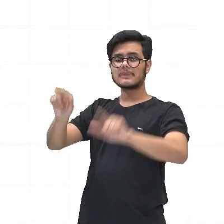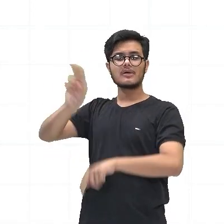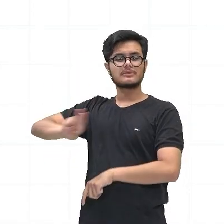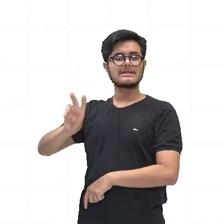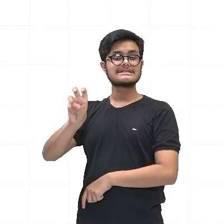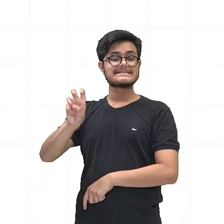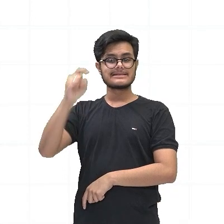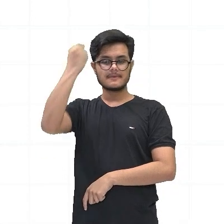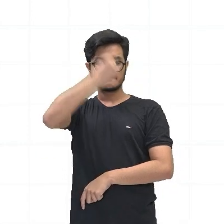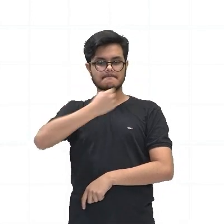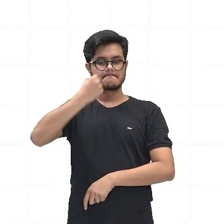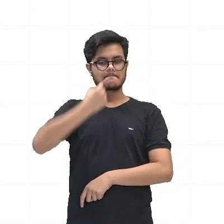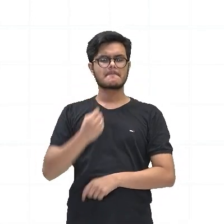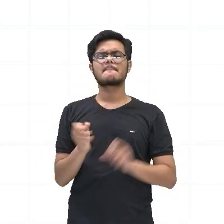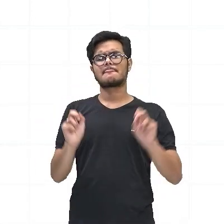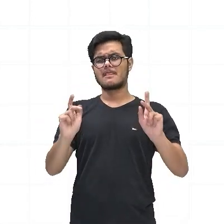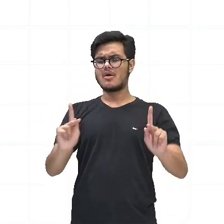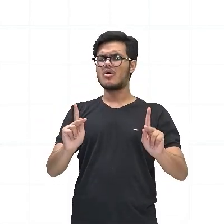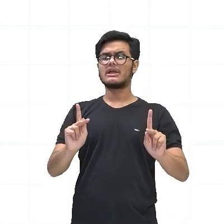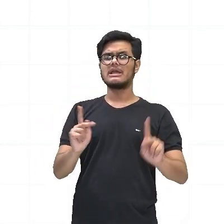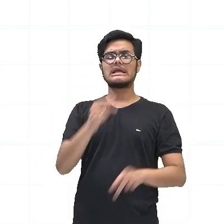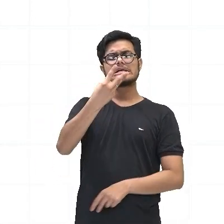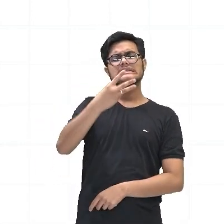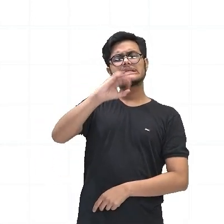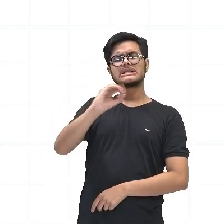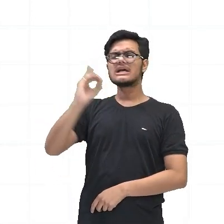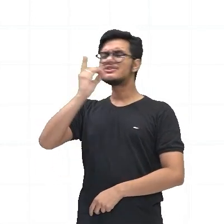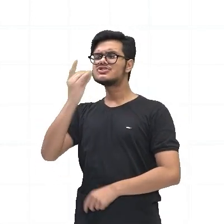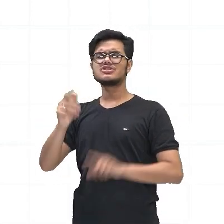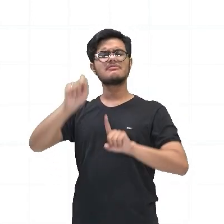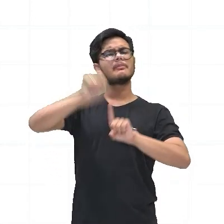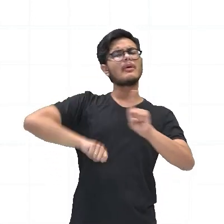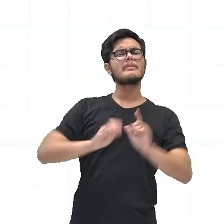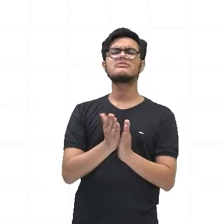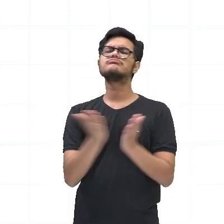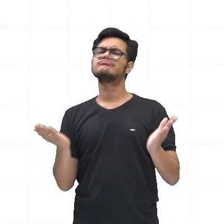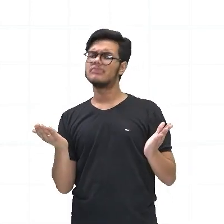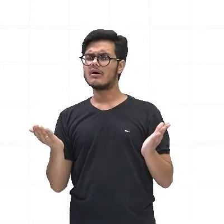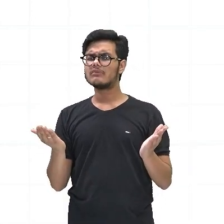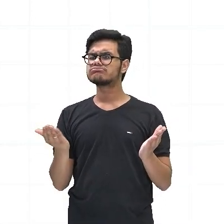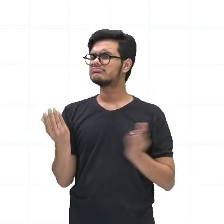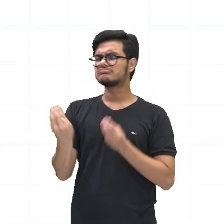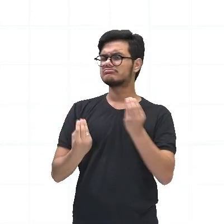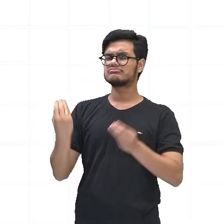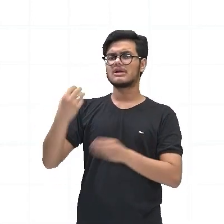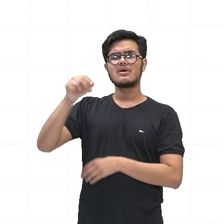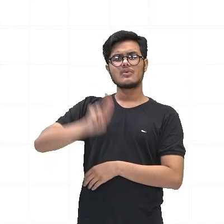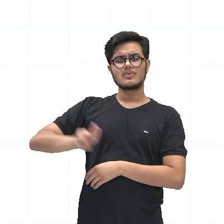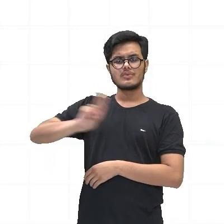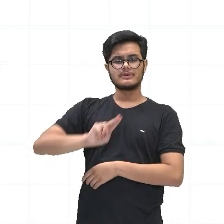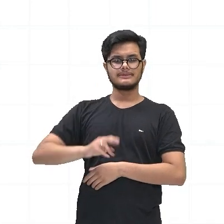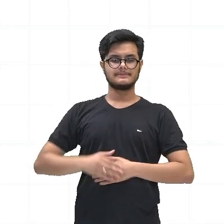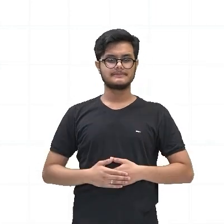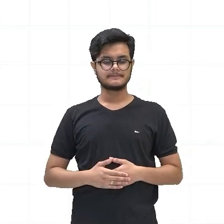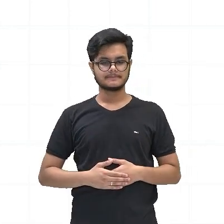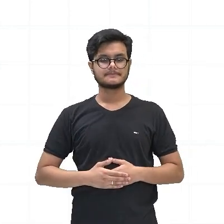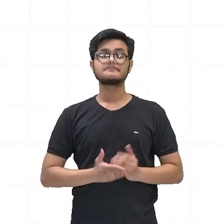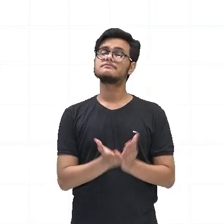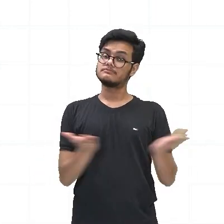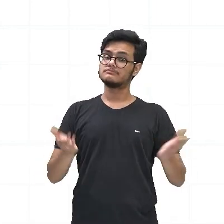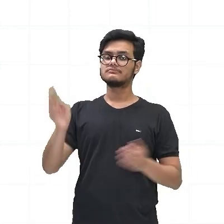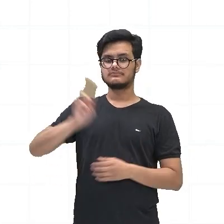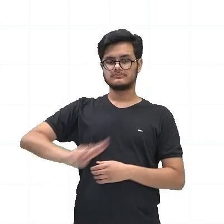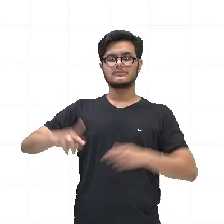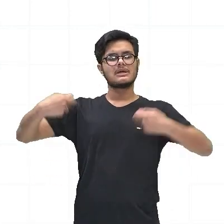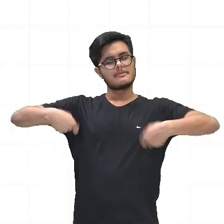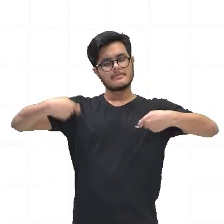E aí, durante os 30 dias, como é que vai ficar, né, o consumo dessa televisão? Você vai aplicar esses valores aí